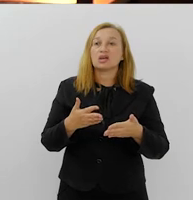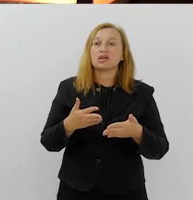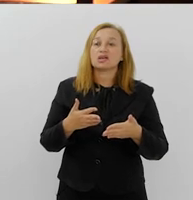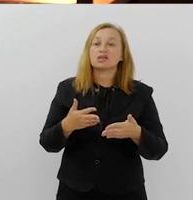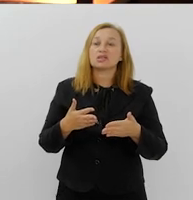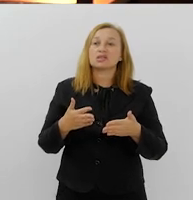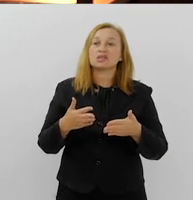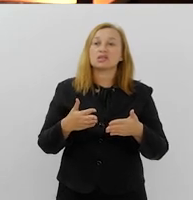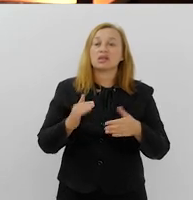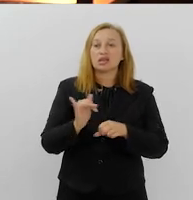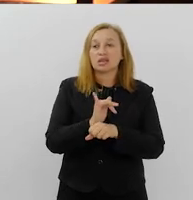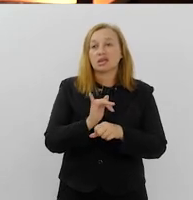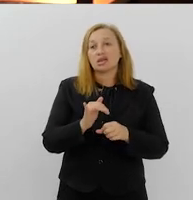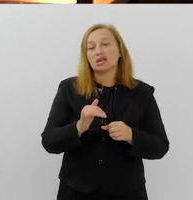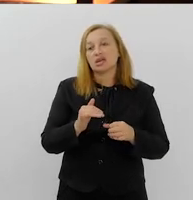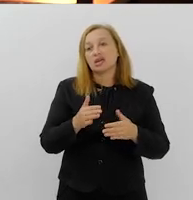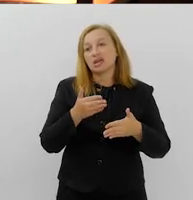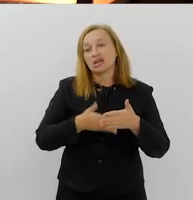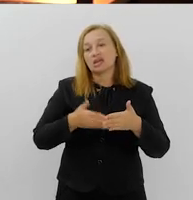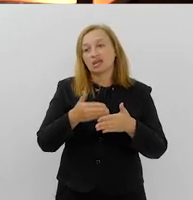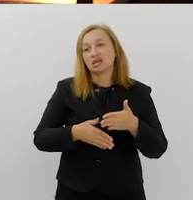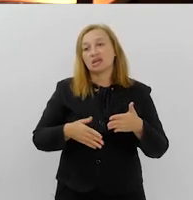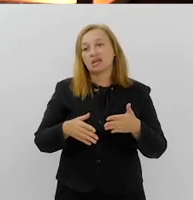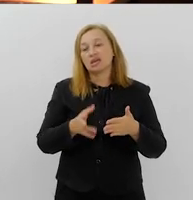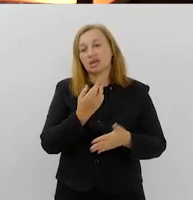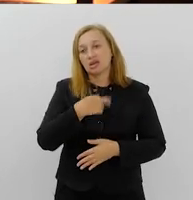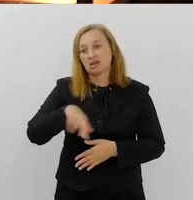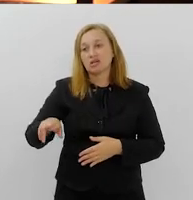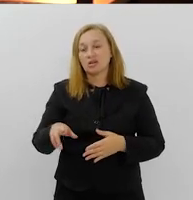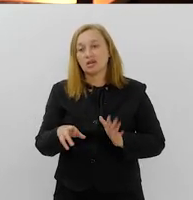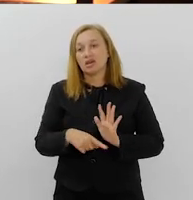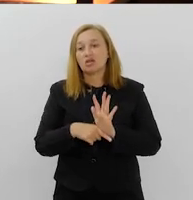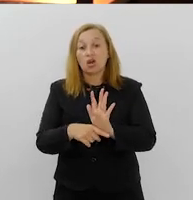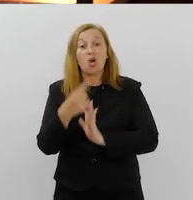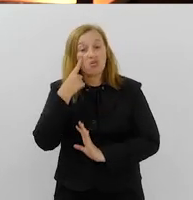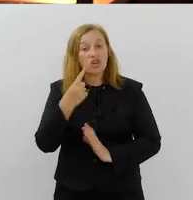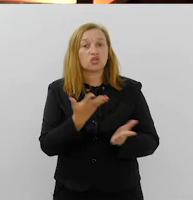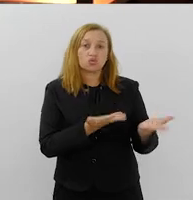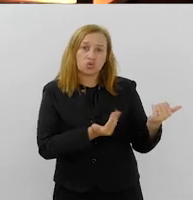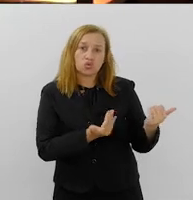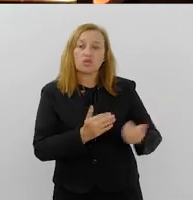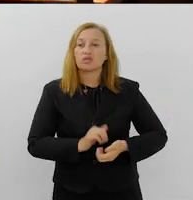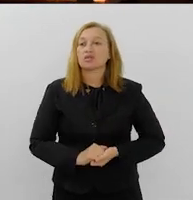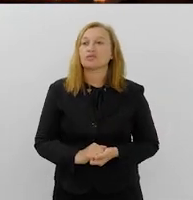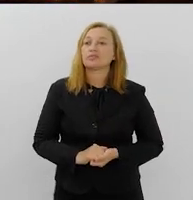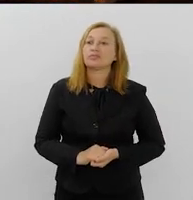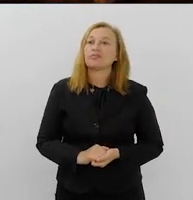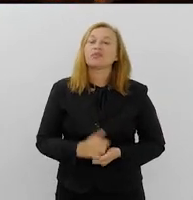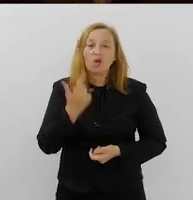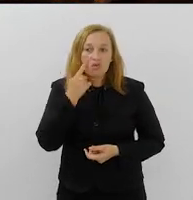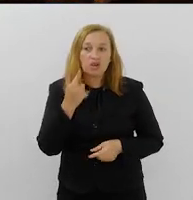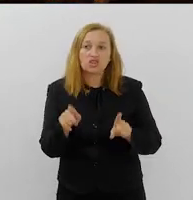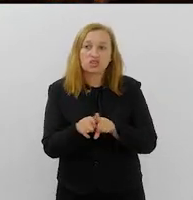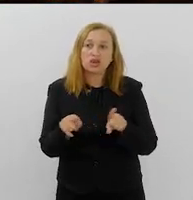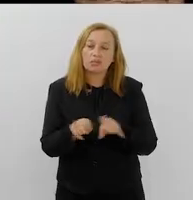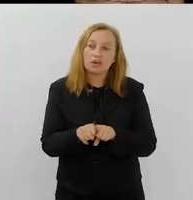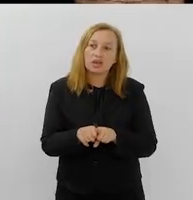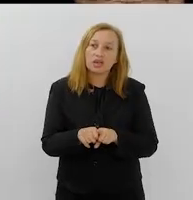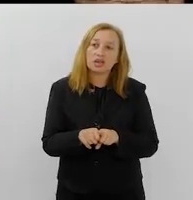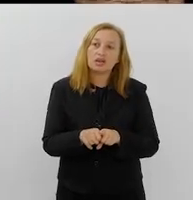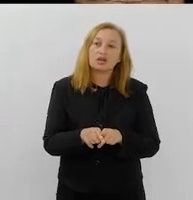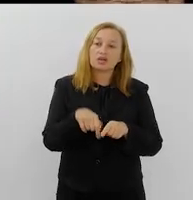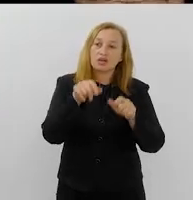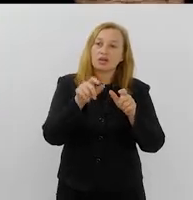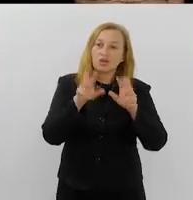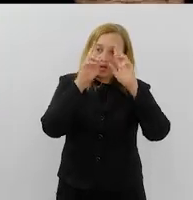são necessários para o controle. Eu acho, eu tenho visto isso nos jovens, né? Eu vejo isso